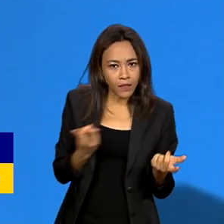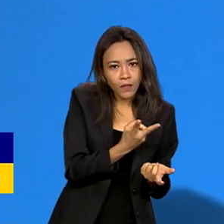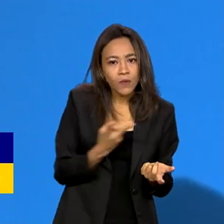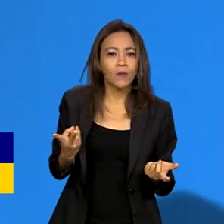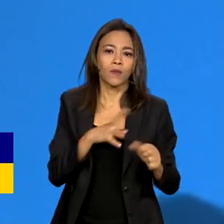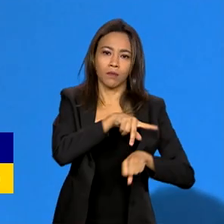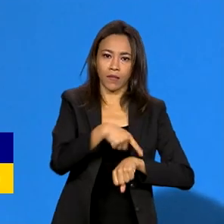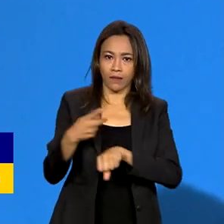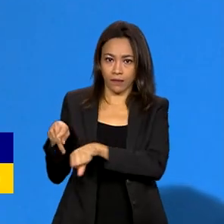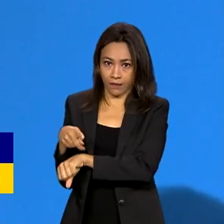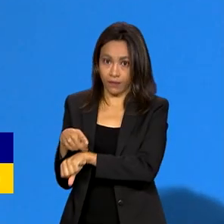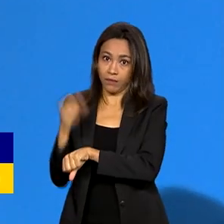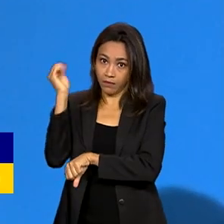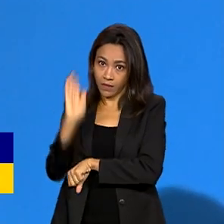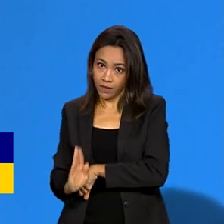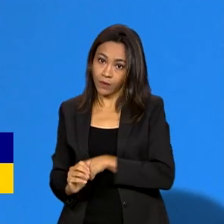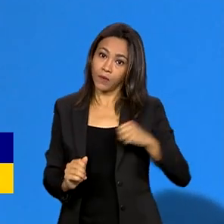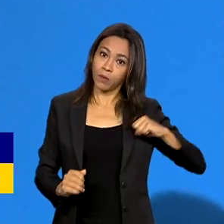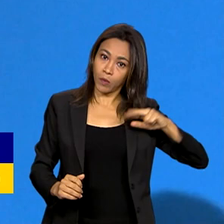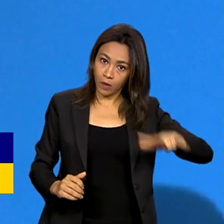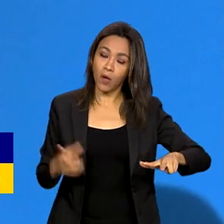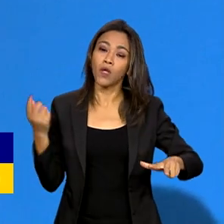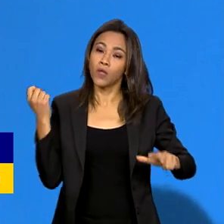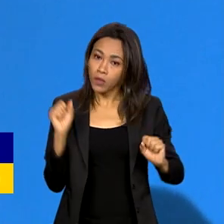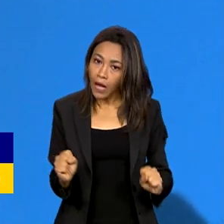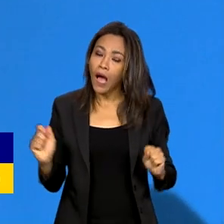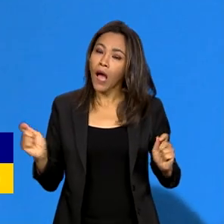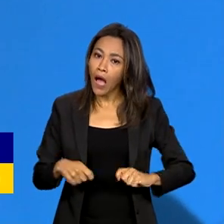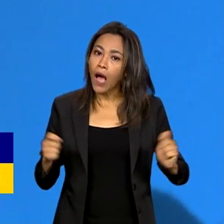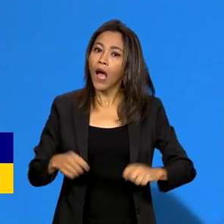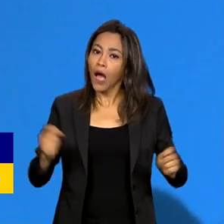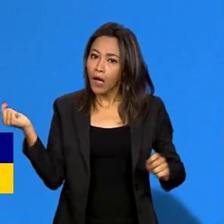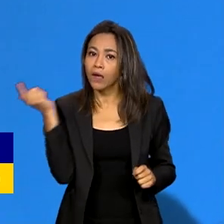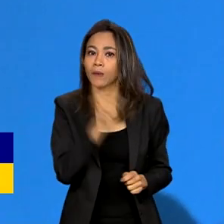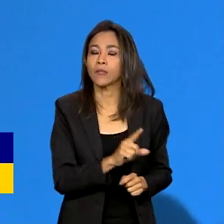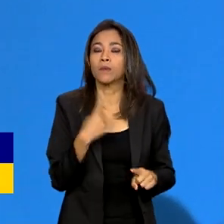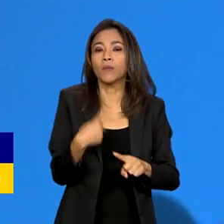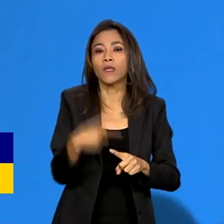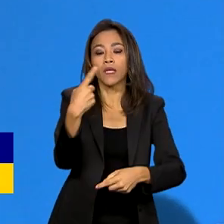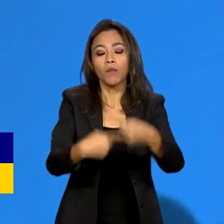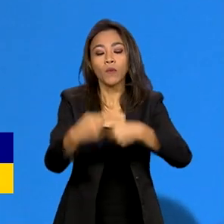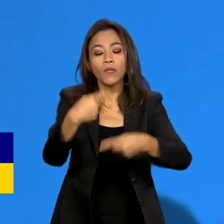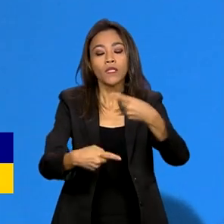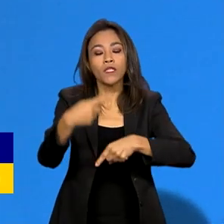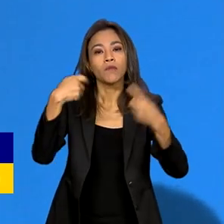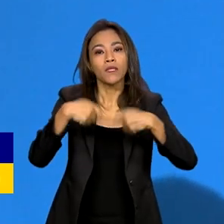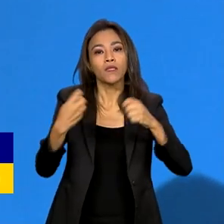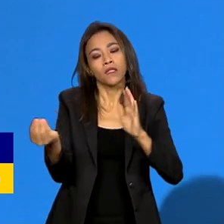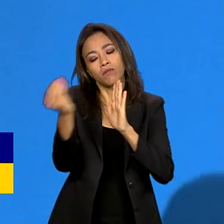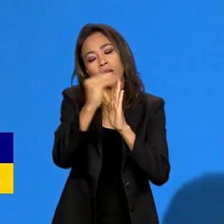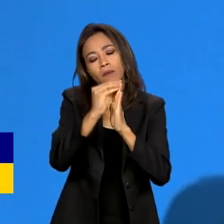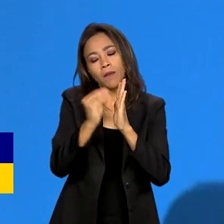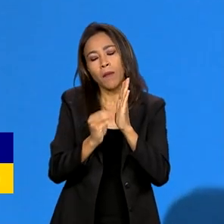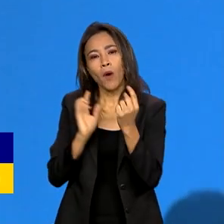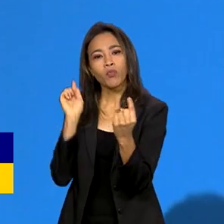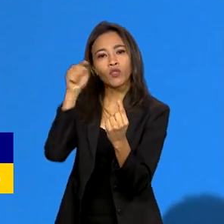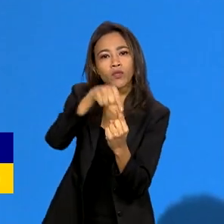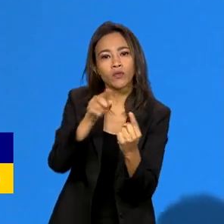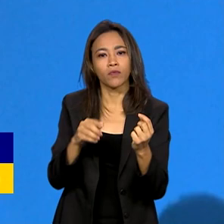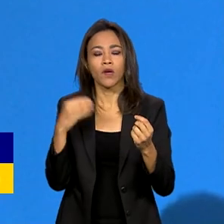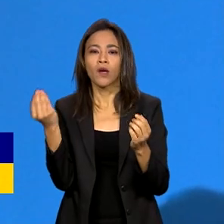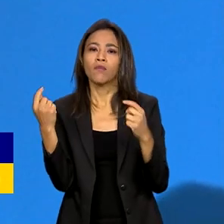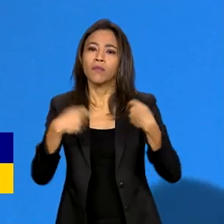E a gente pode conseguir isso, porque na política você tem que estabelecer a meta, na política você tem que ter um